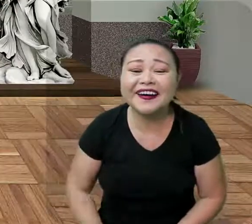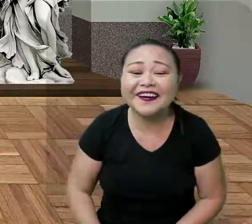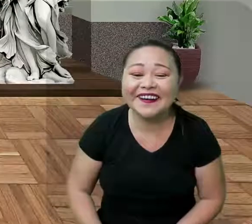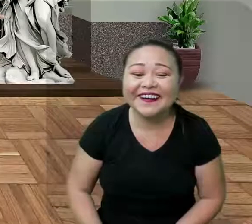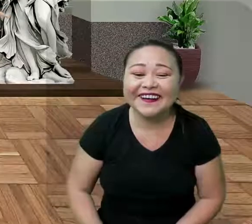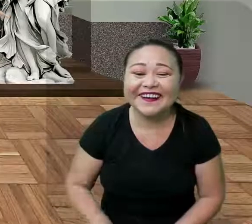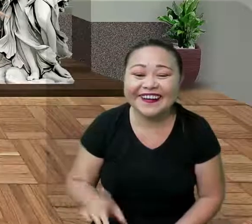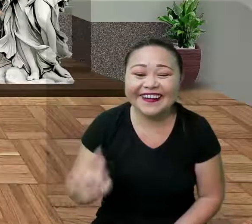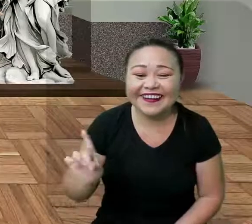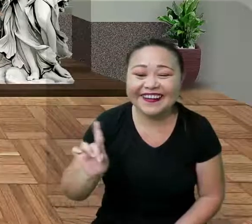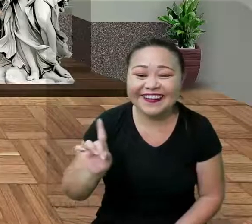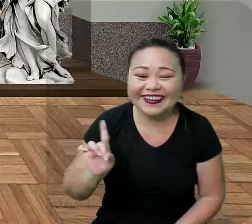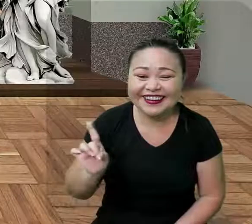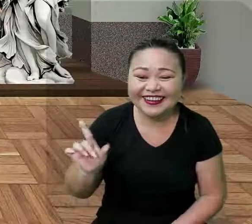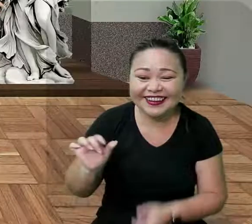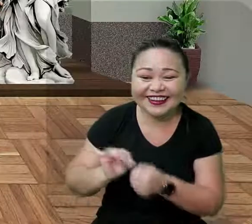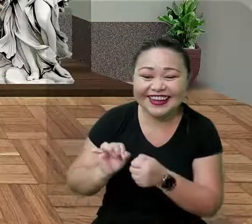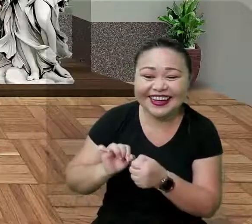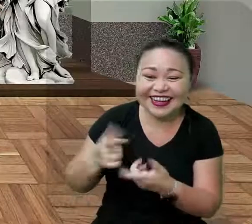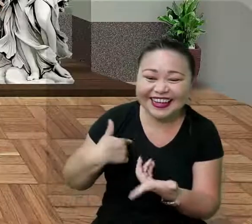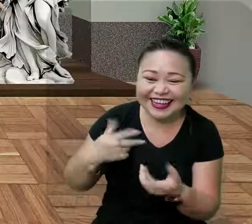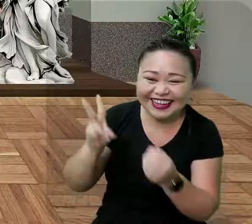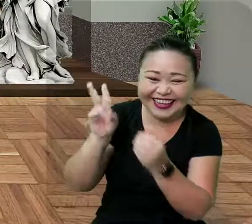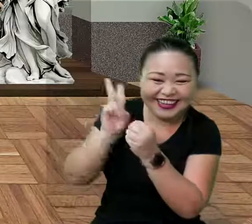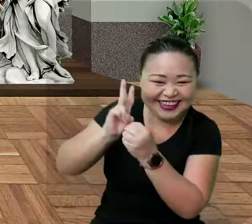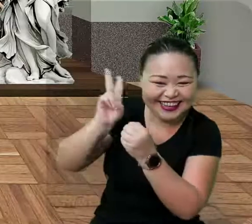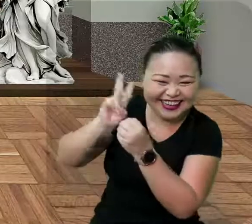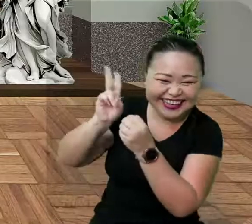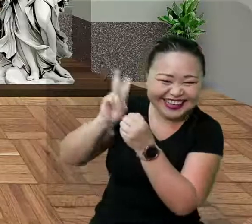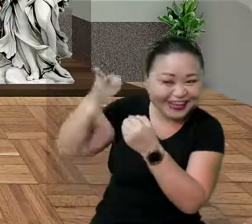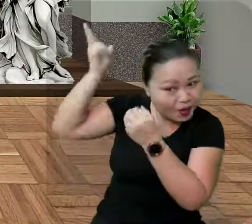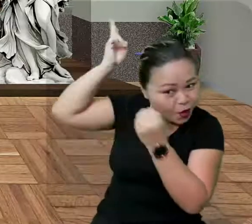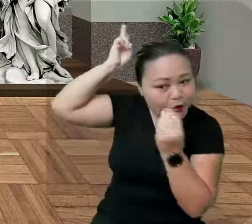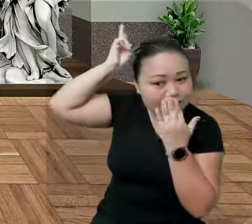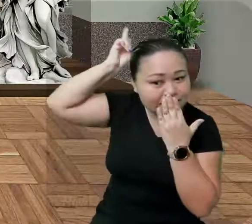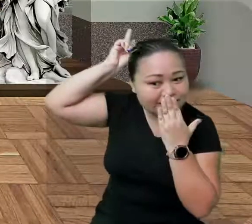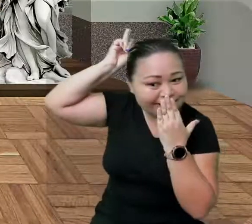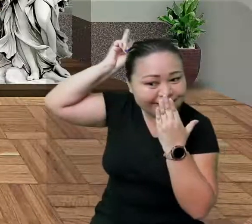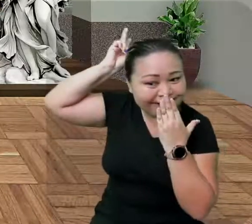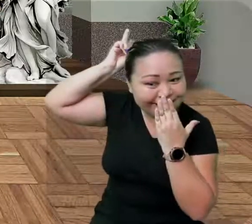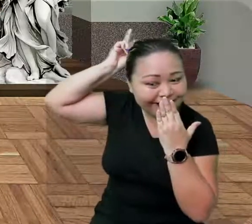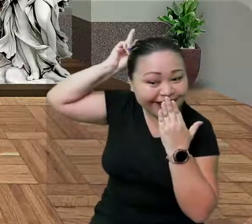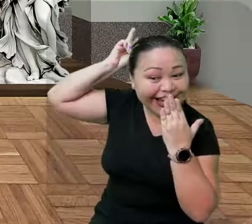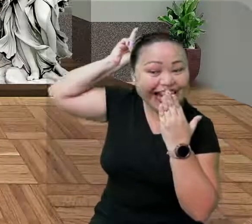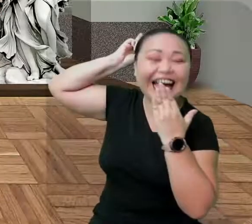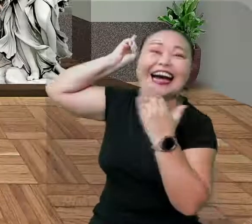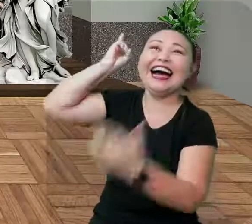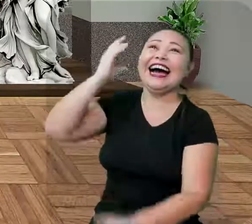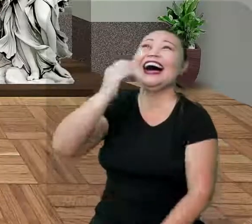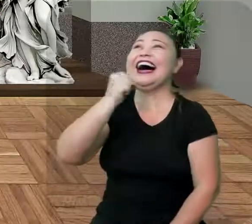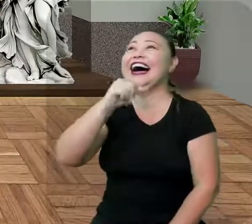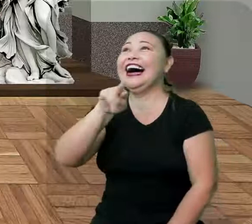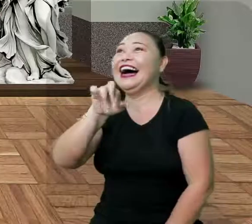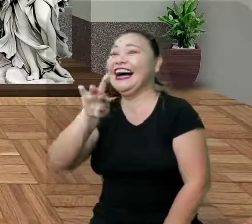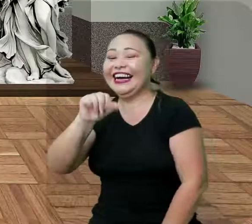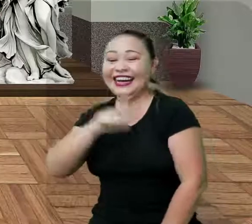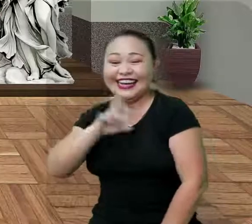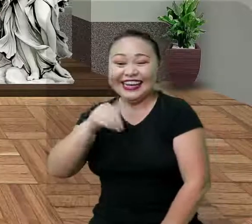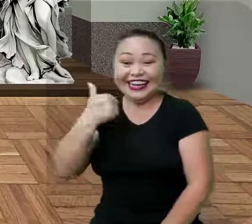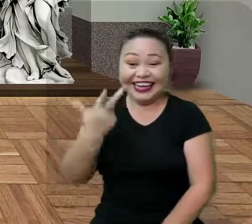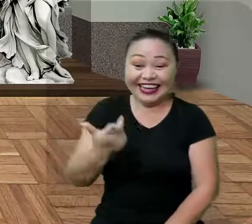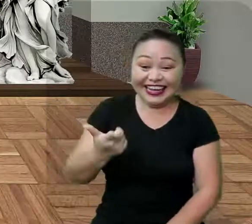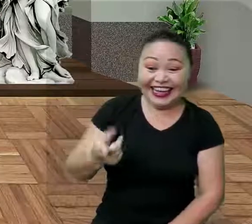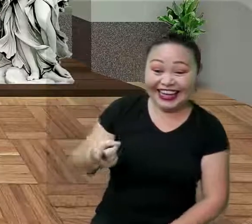nós já temos poucas unidades aqui com a gente né aqui essa tá essa essa aqui é mate cuia tá gente